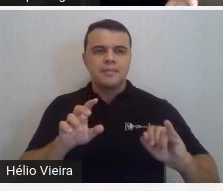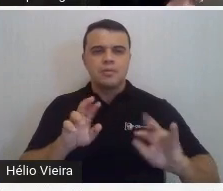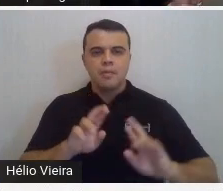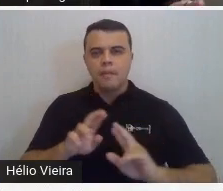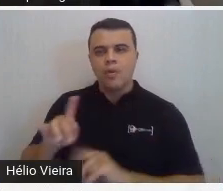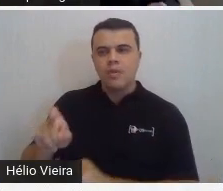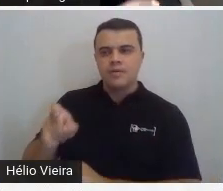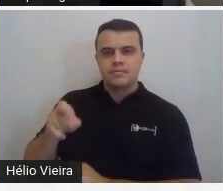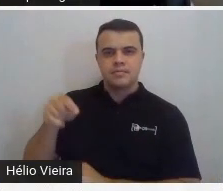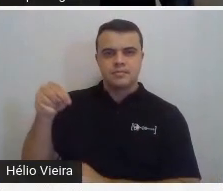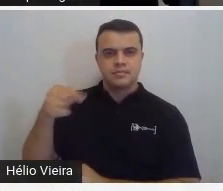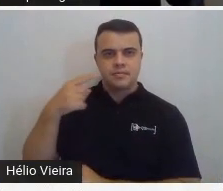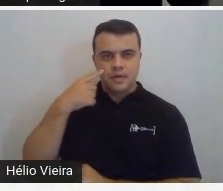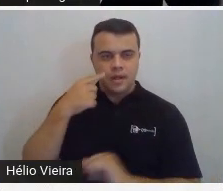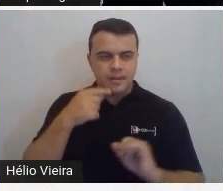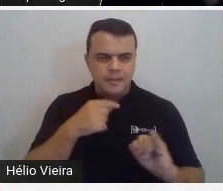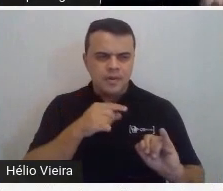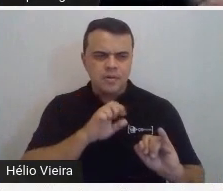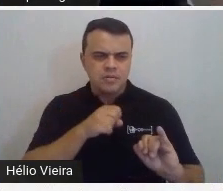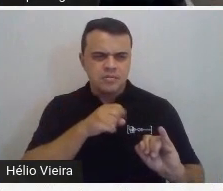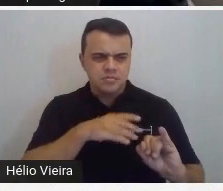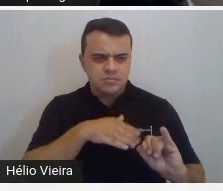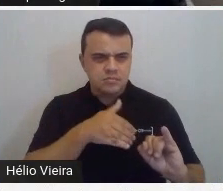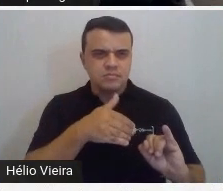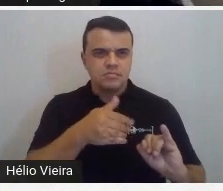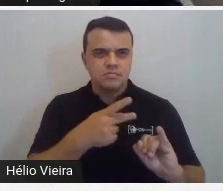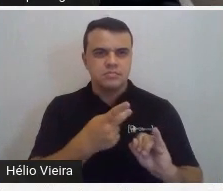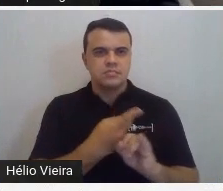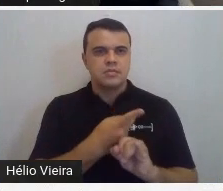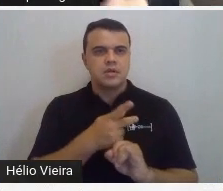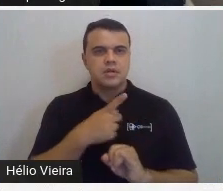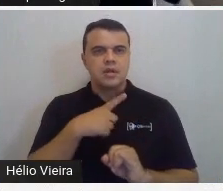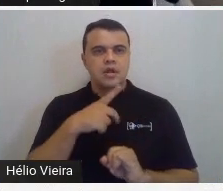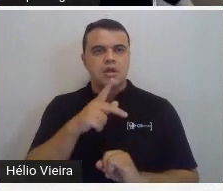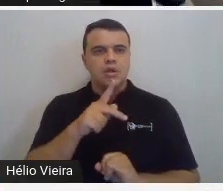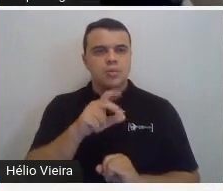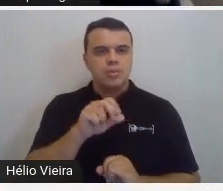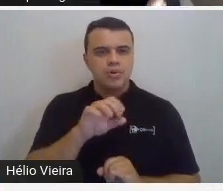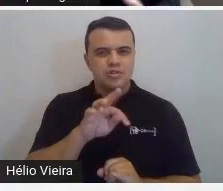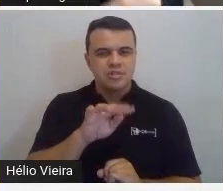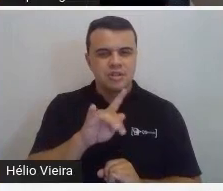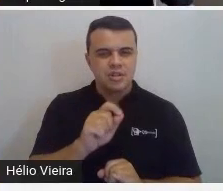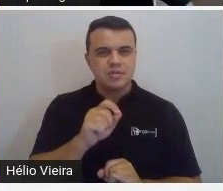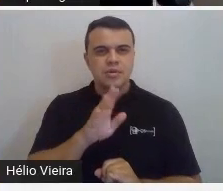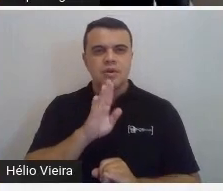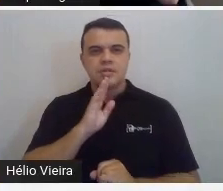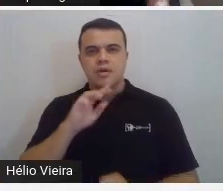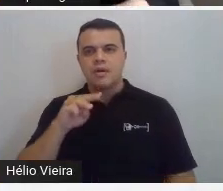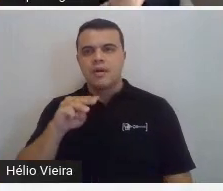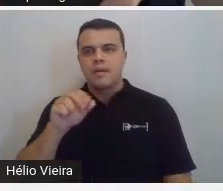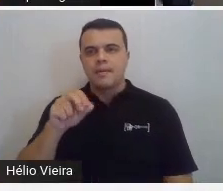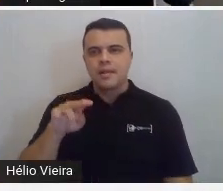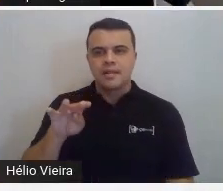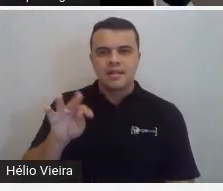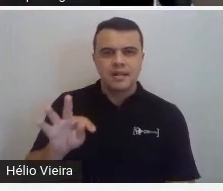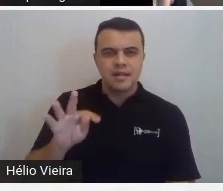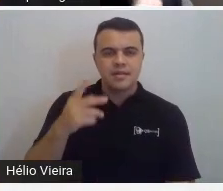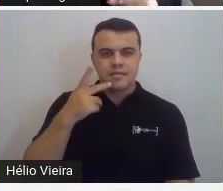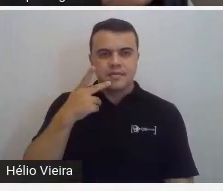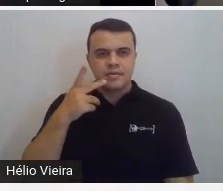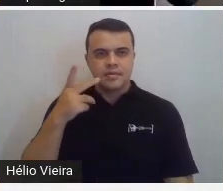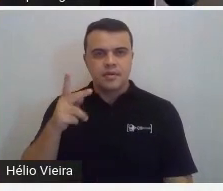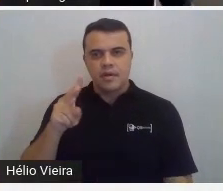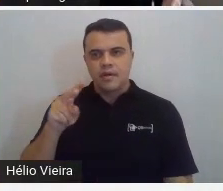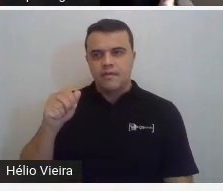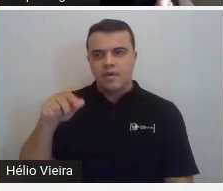Mante passou pelo impressionismo, passou pelo pontilhismo, conheceu Manet, conheceu Toulouse-Lautrec, conheceu Van